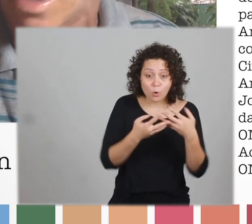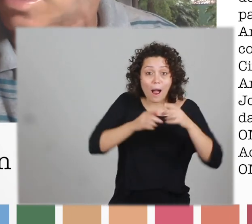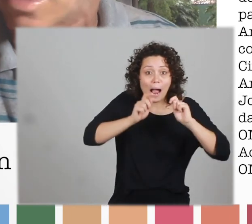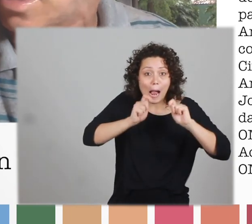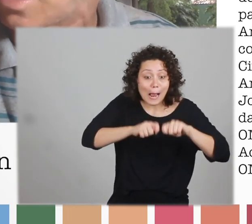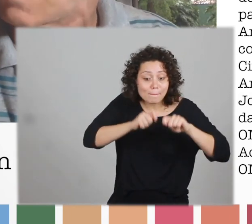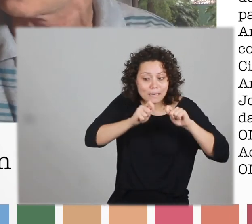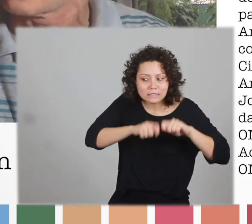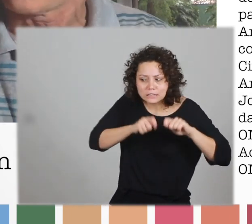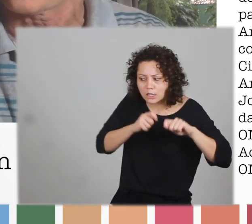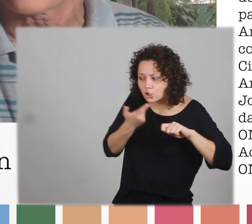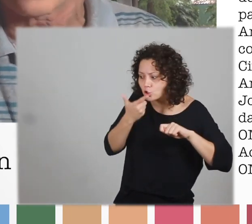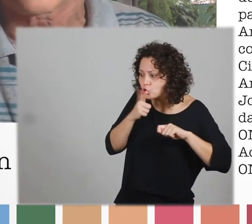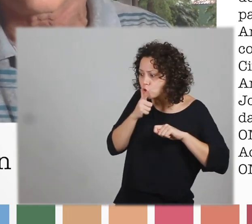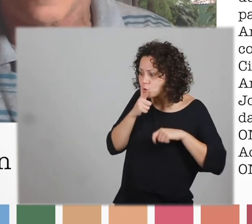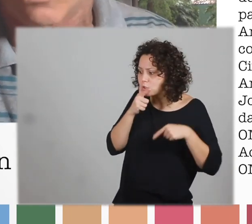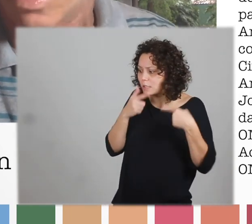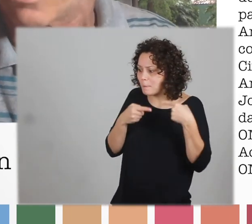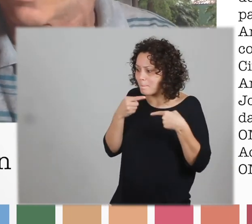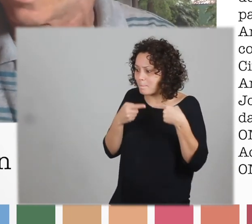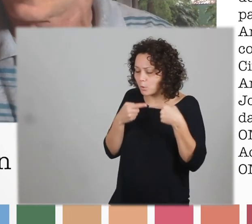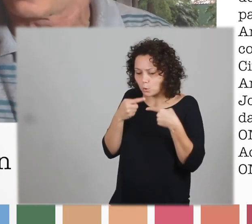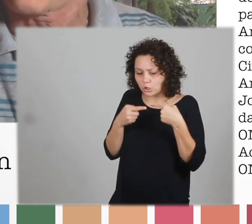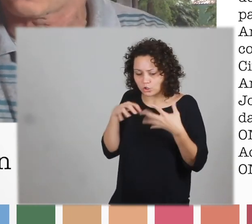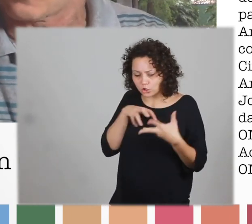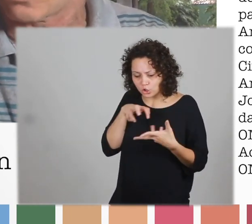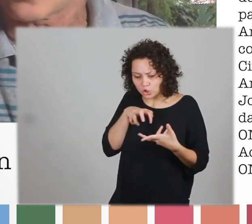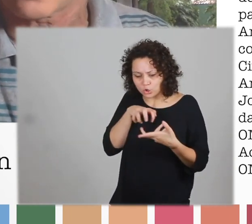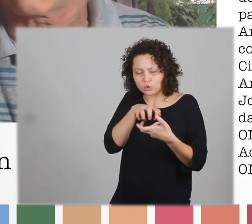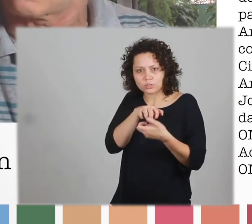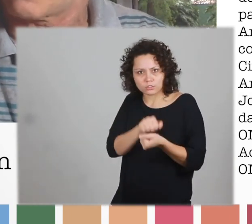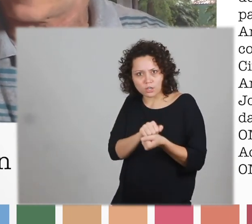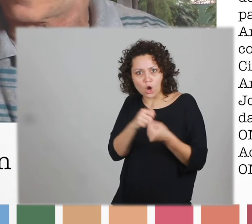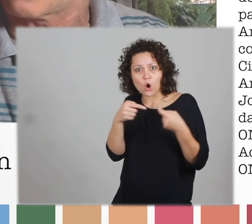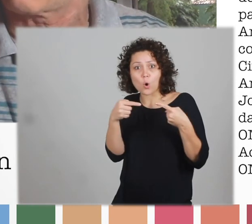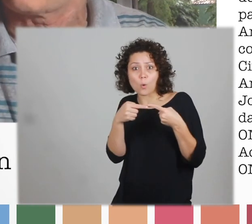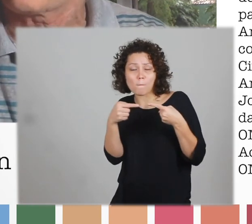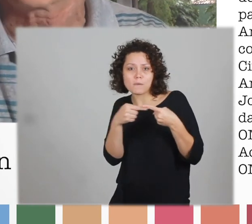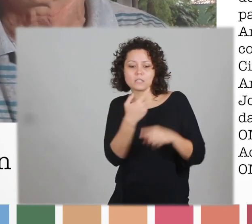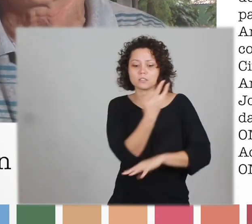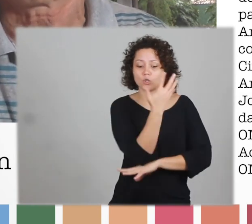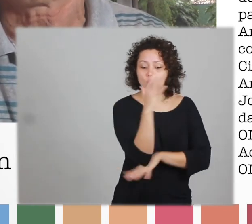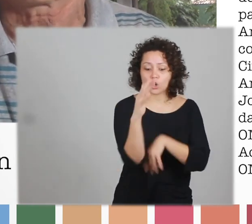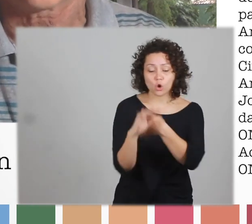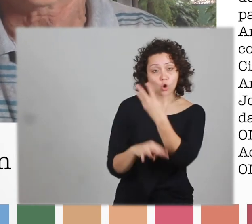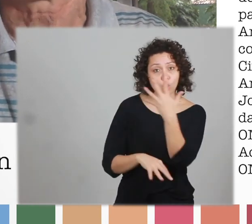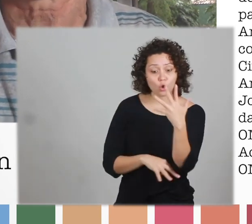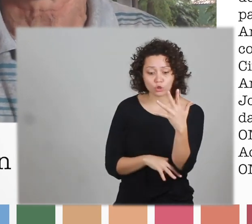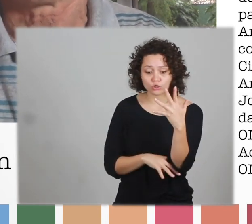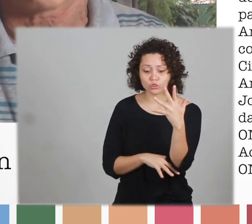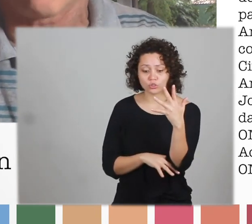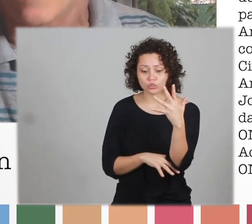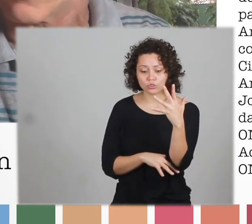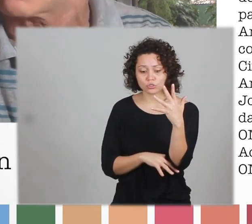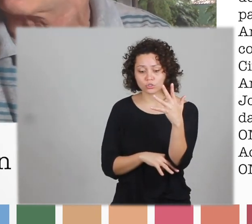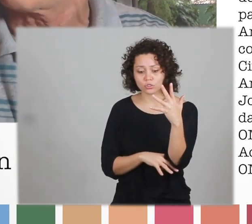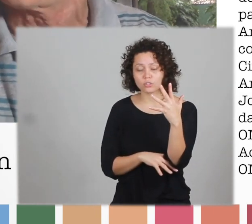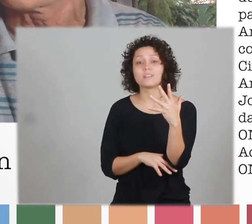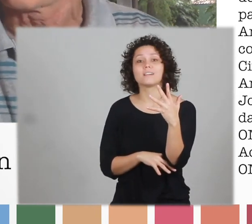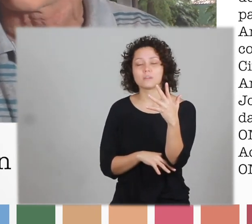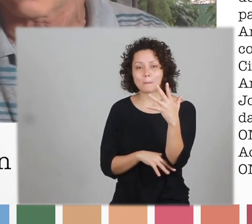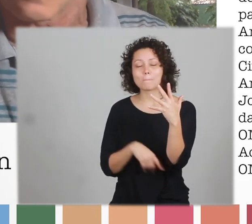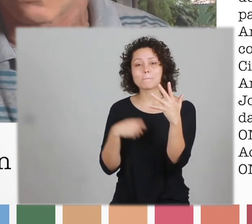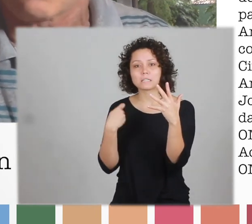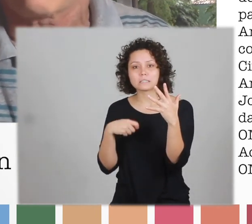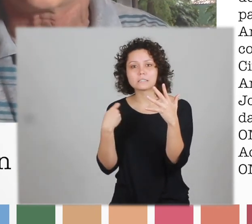políticas sustentáveis requer que as dimensões ecológicas ou ambientais das políticas sejam consideradas ao mesmo